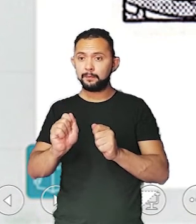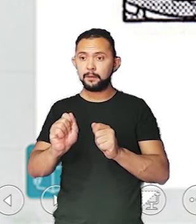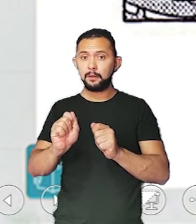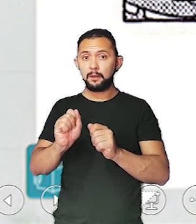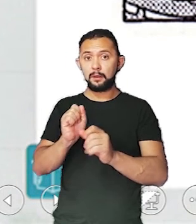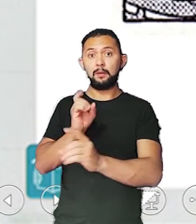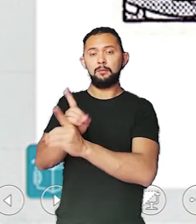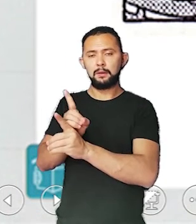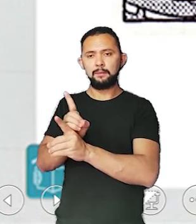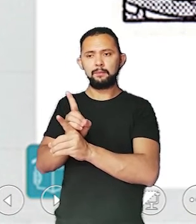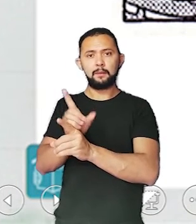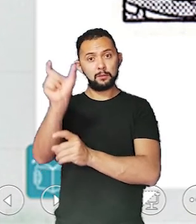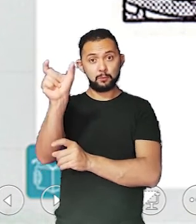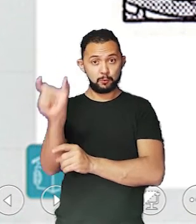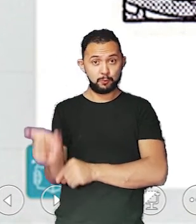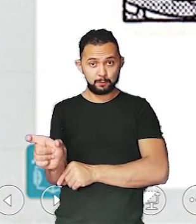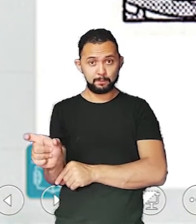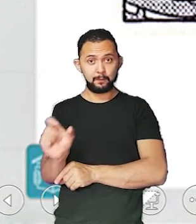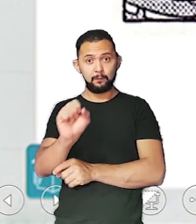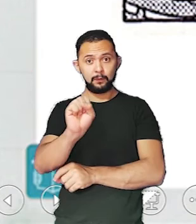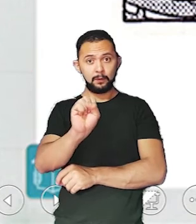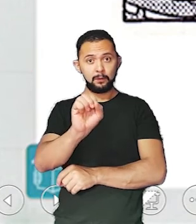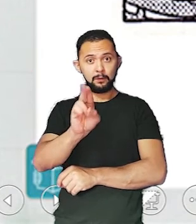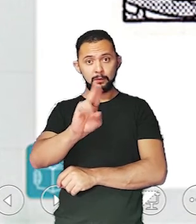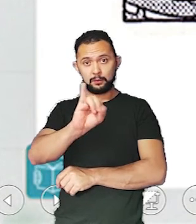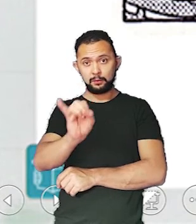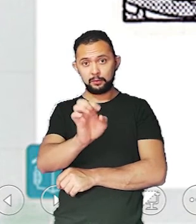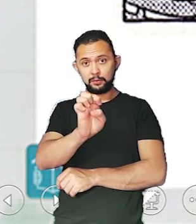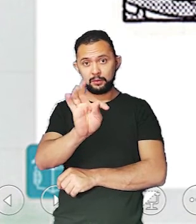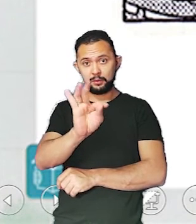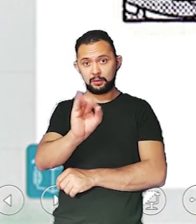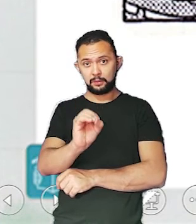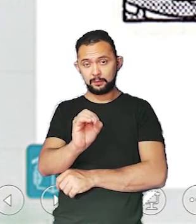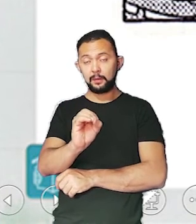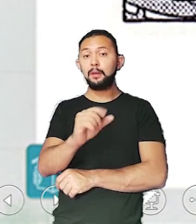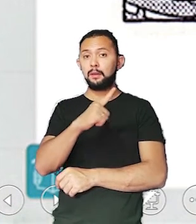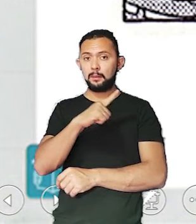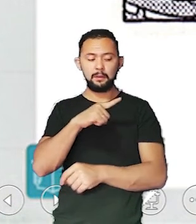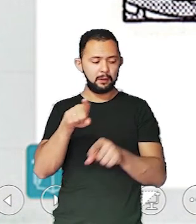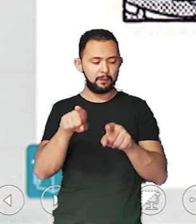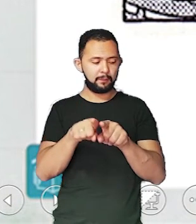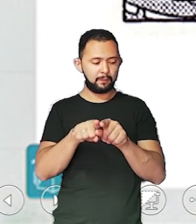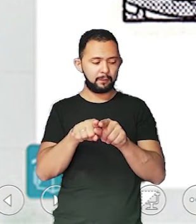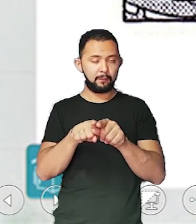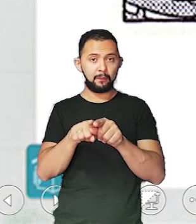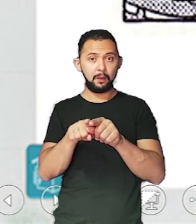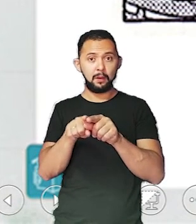sujeito, certo? E nós temos o verbo de ligação. Eu vou puxar para cá, ó.